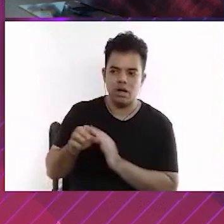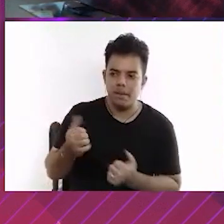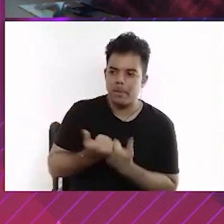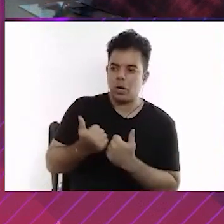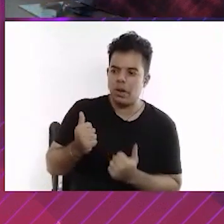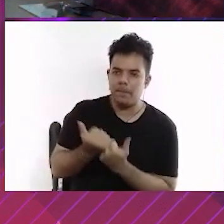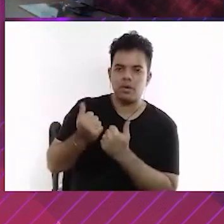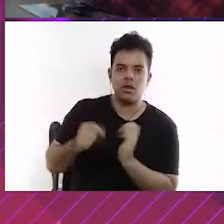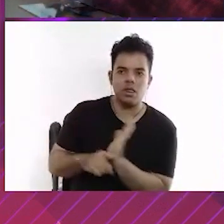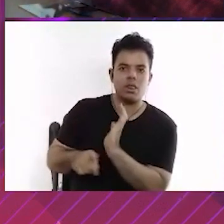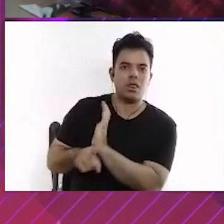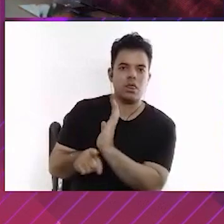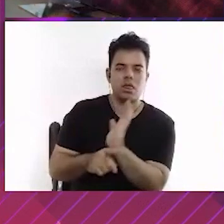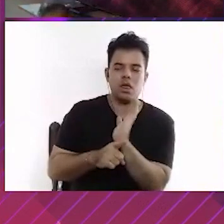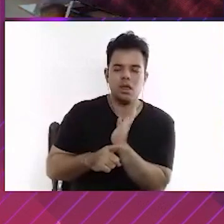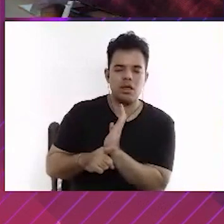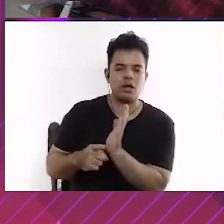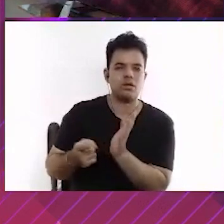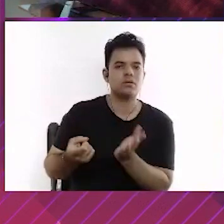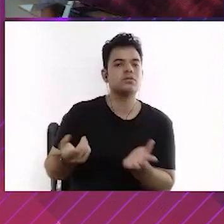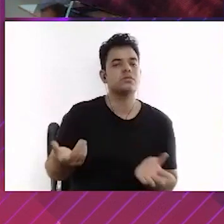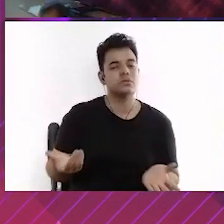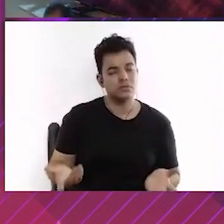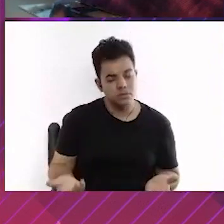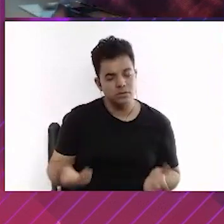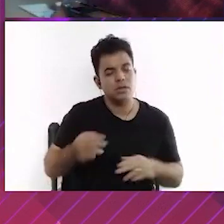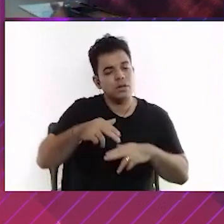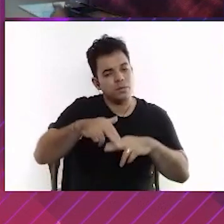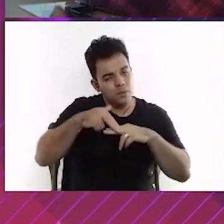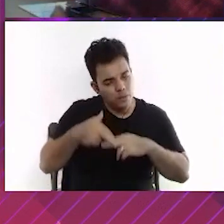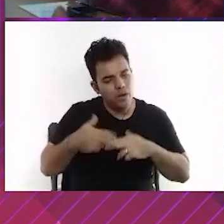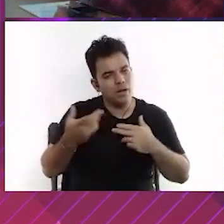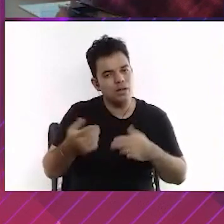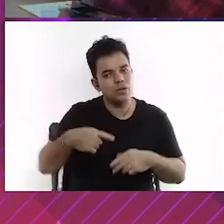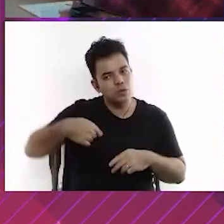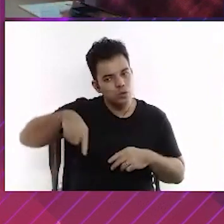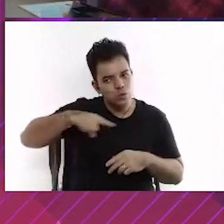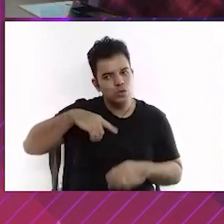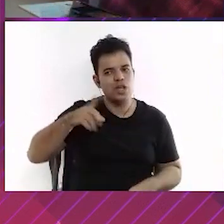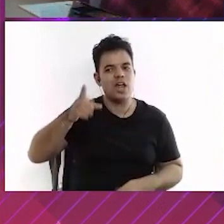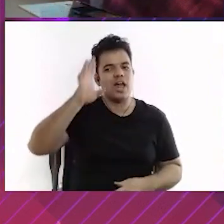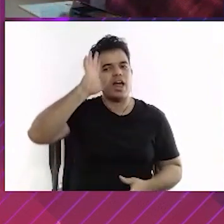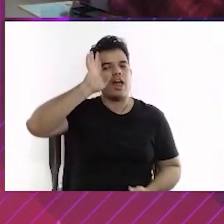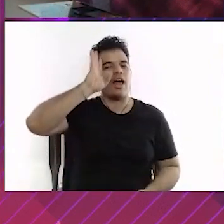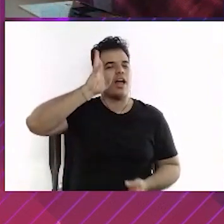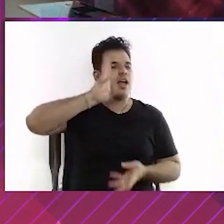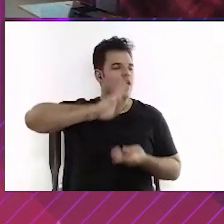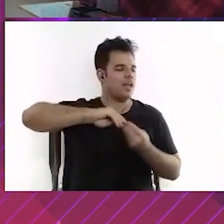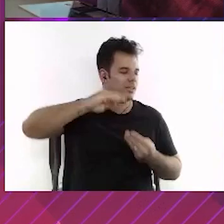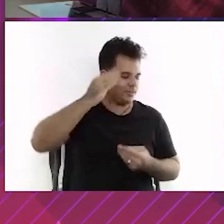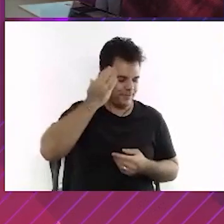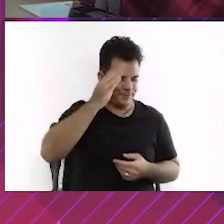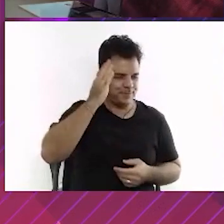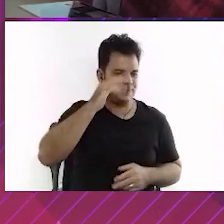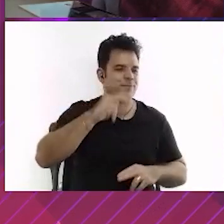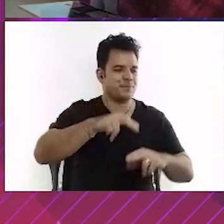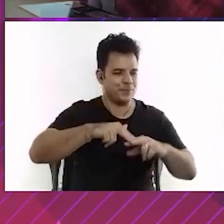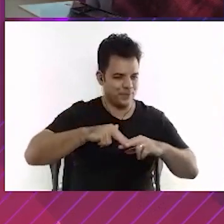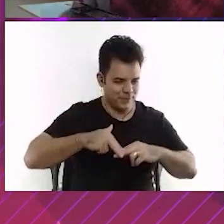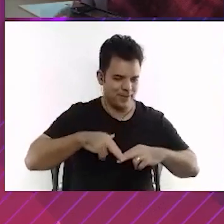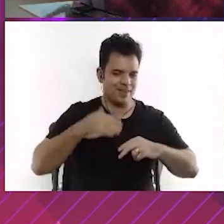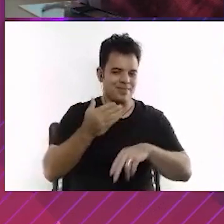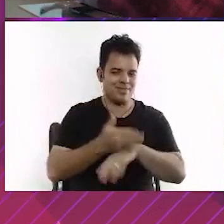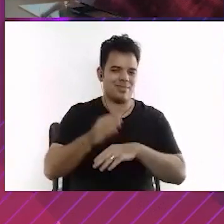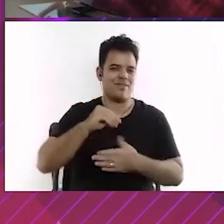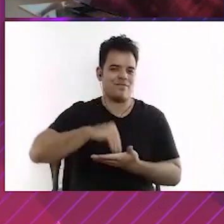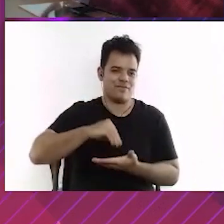colegas. Então, isso fez com que a gente conseguisse validar a hipótese de que a pouca